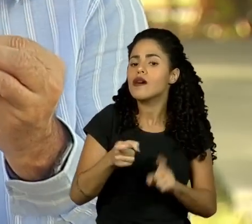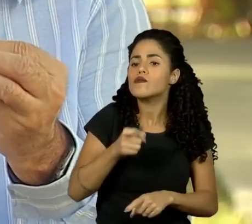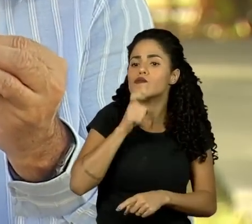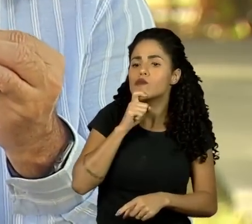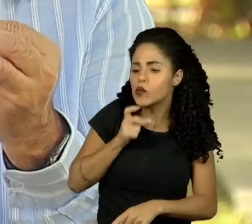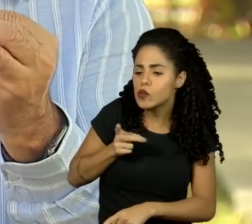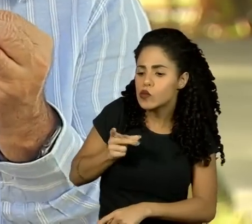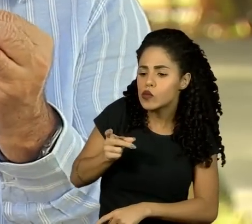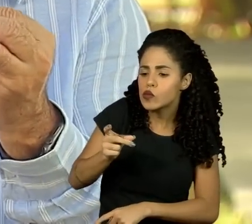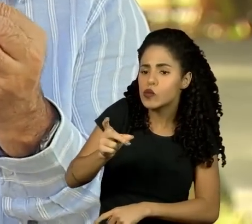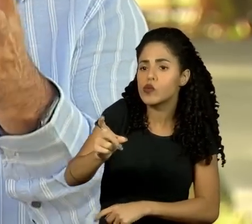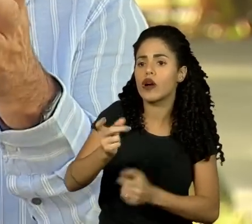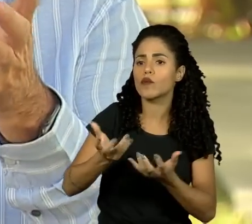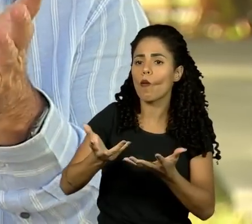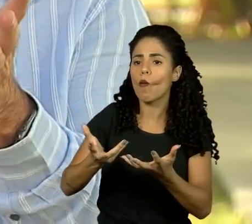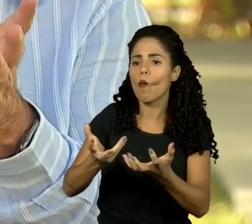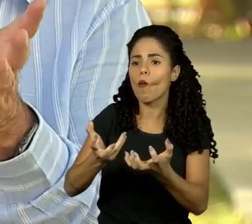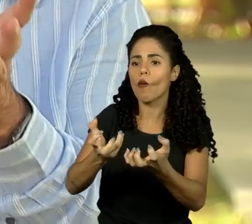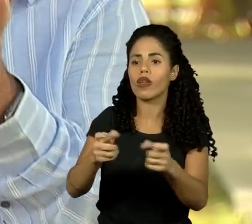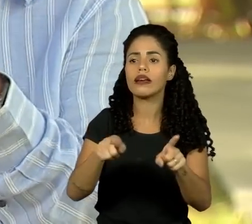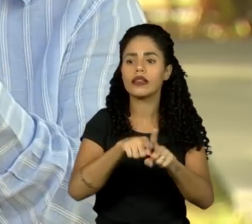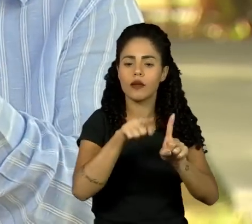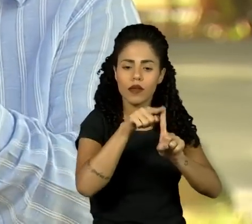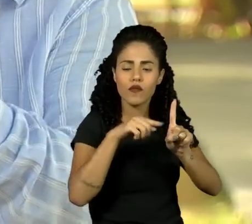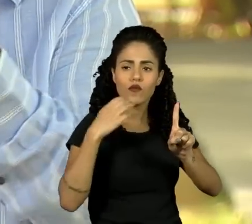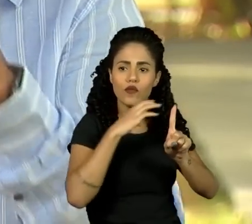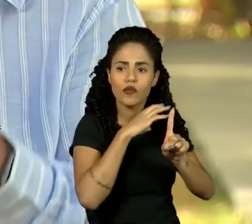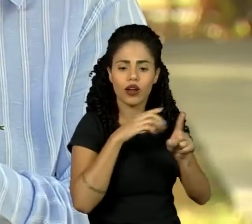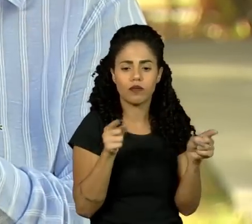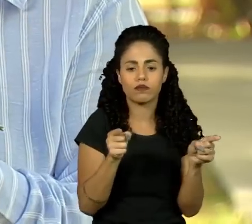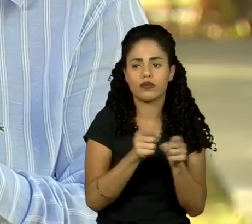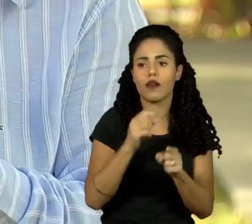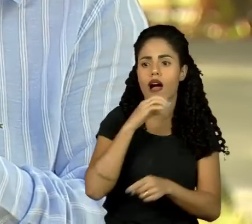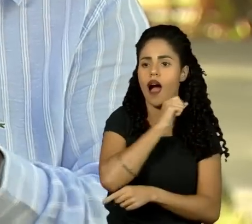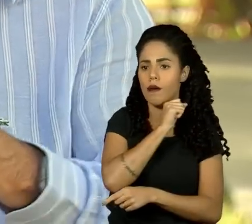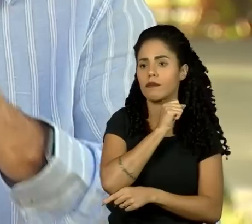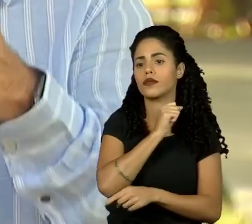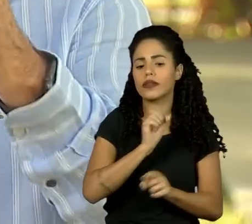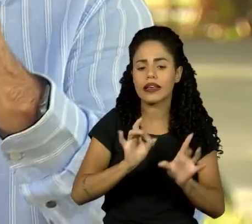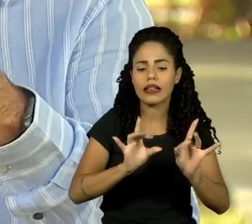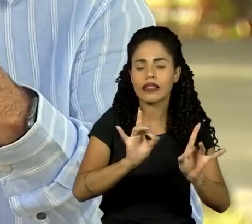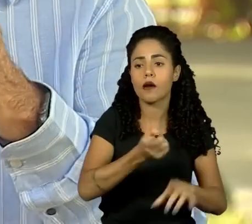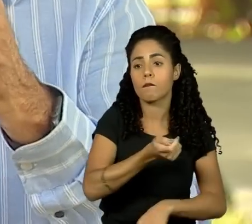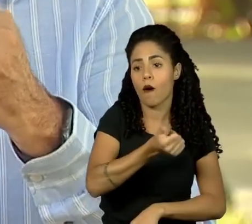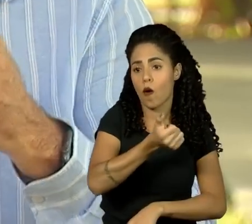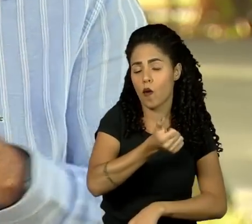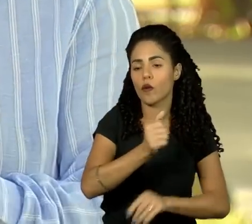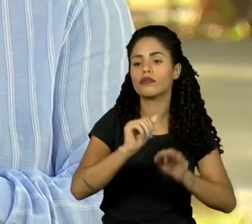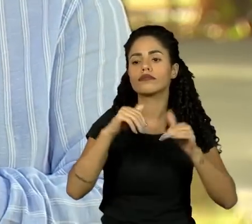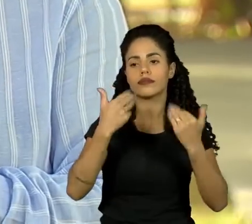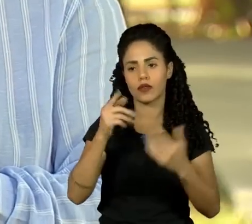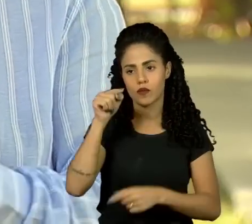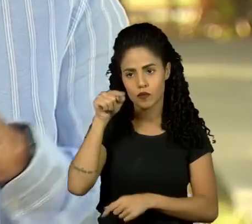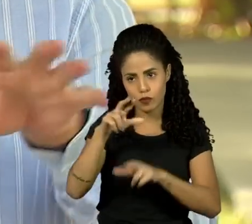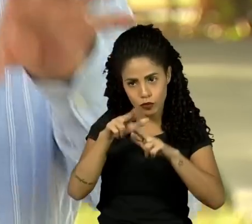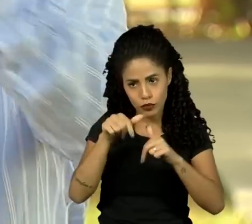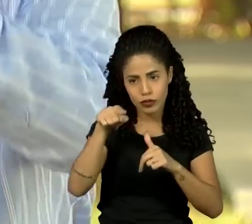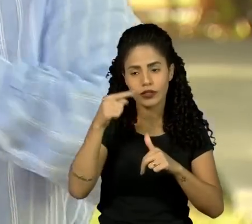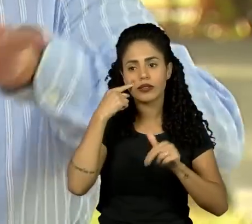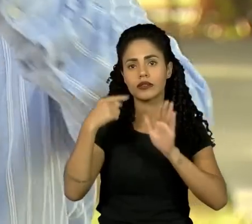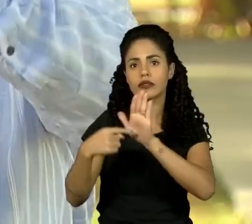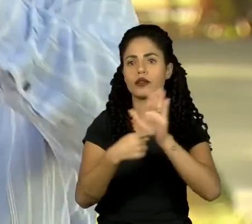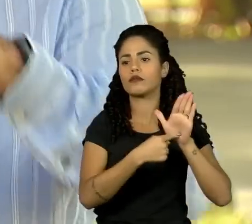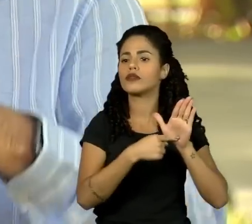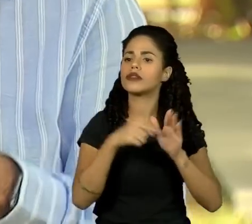mais seco, né, e um verão mais curto e menos úmido, por exemplo. E é isso que as previsões estão